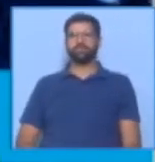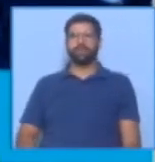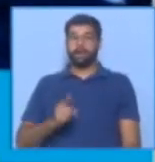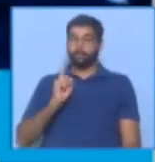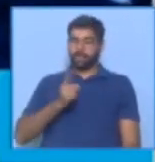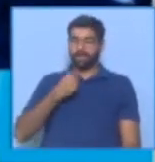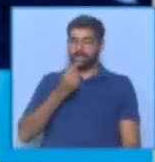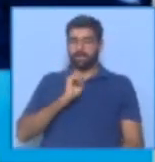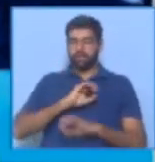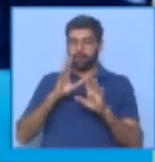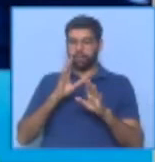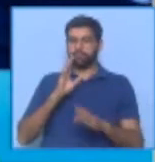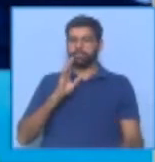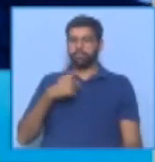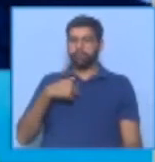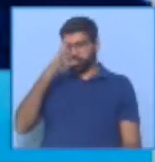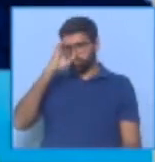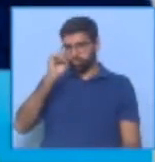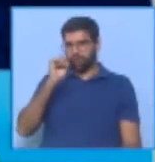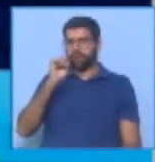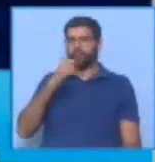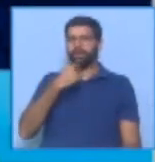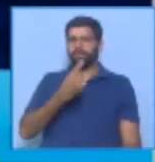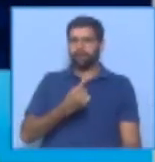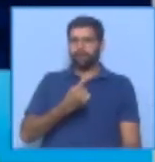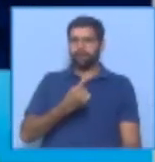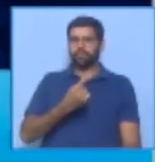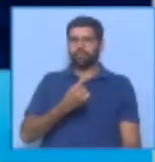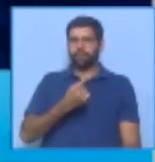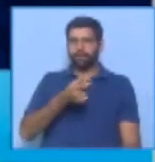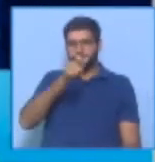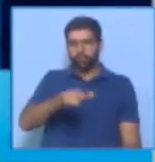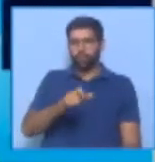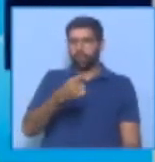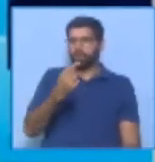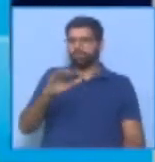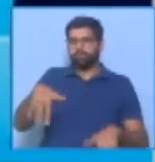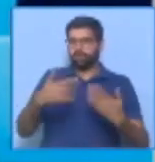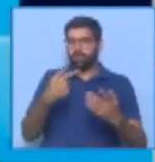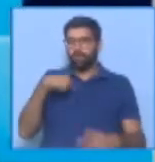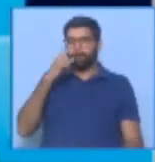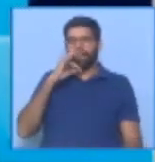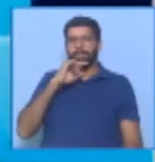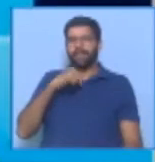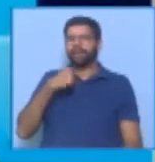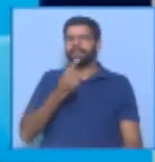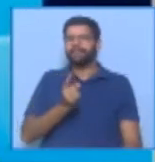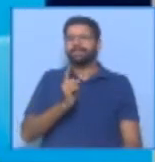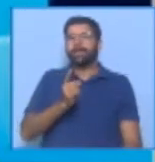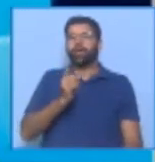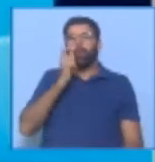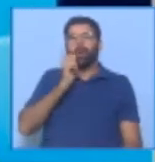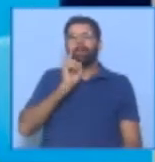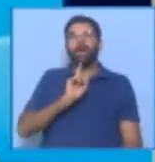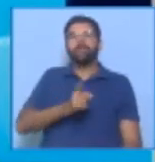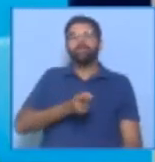muita clareza que não compete ao Estado dizer a nenhuma pessoa, a nenhum pai, a nenhuma criança o que é um